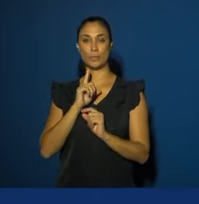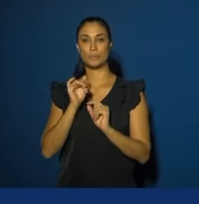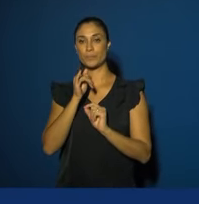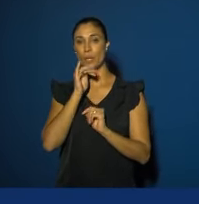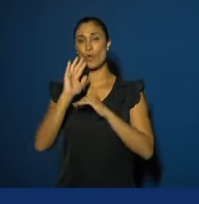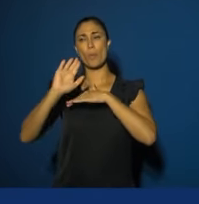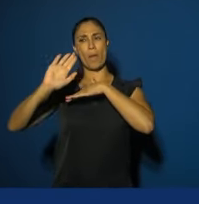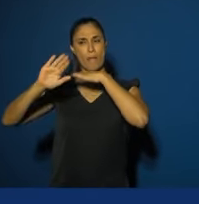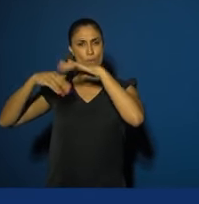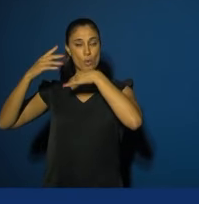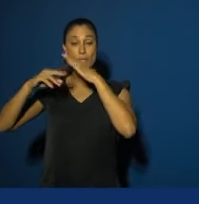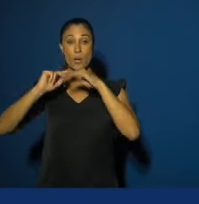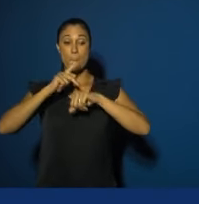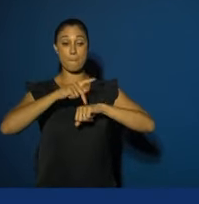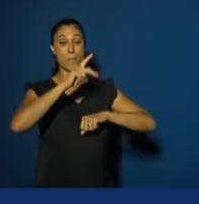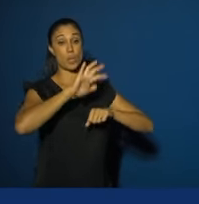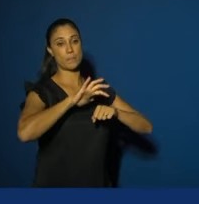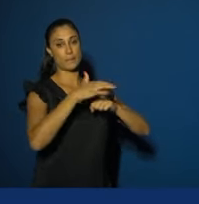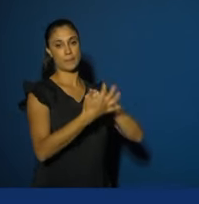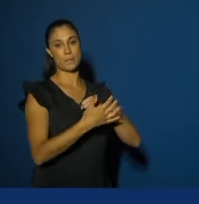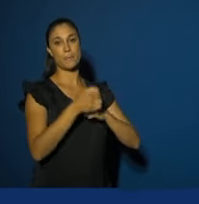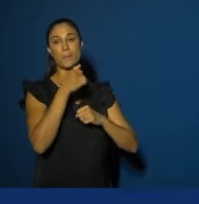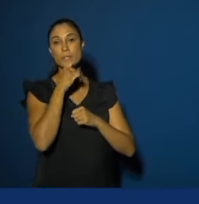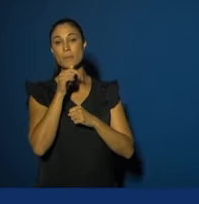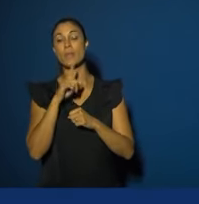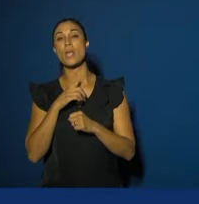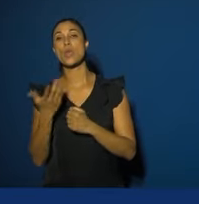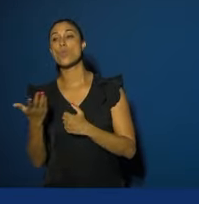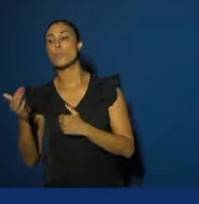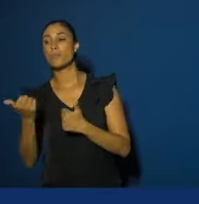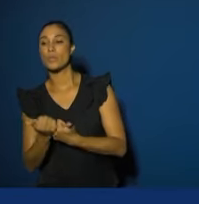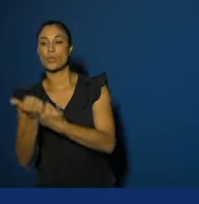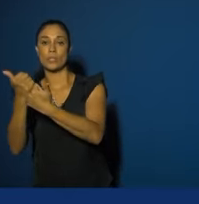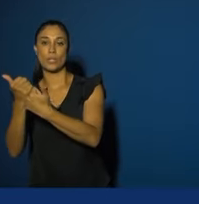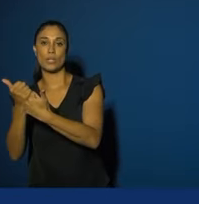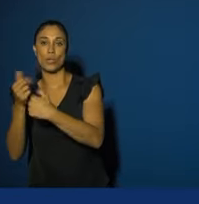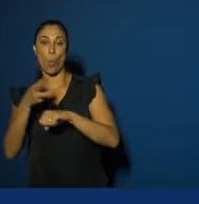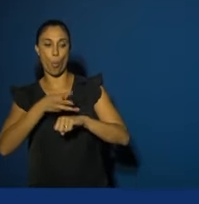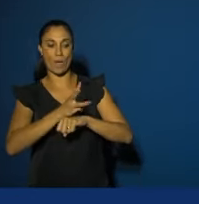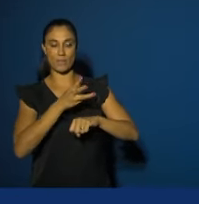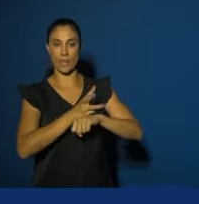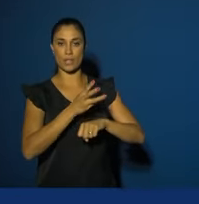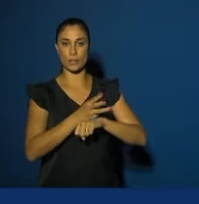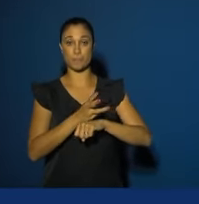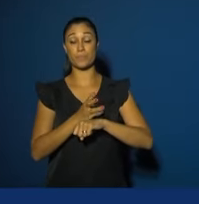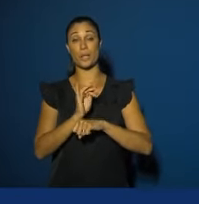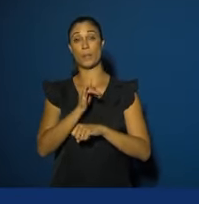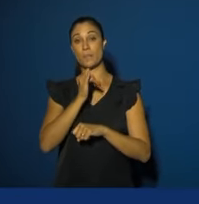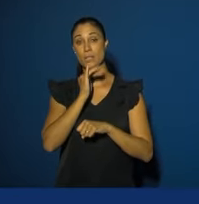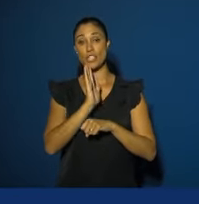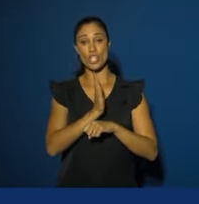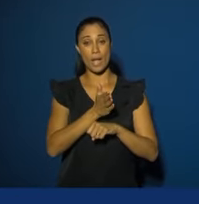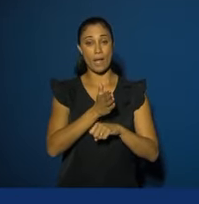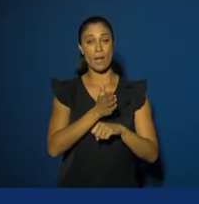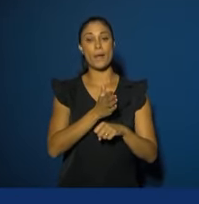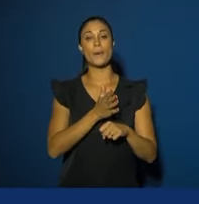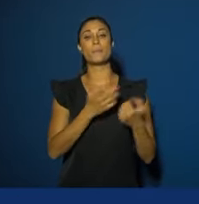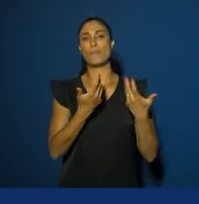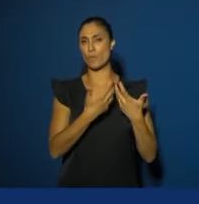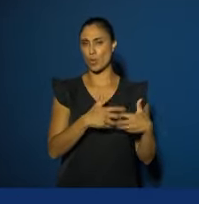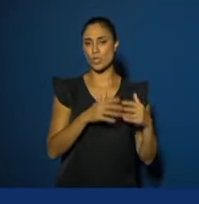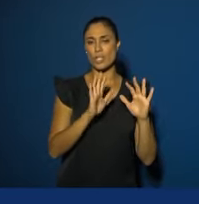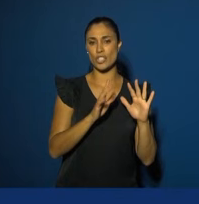Isso foi uma evolução pós pandemia o nosso assistente de compras hoje do do WhatsApp e metade dele já funciona via